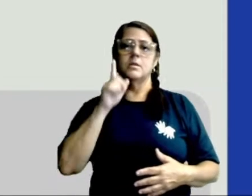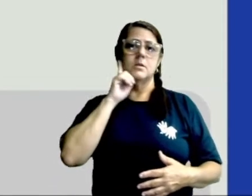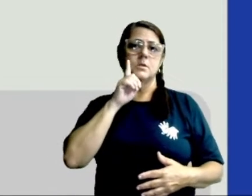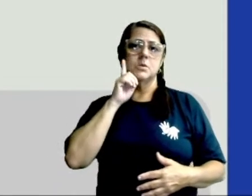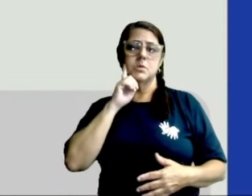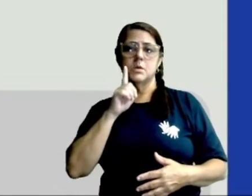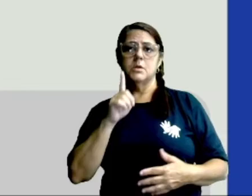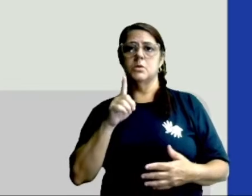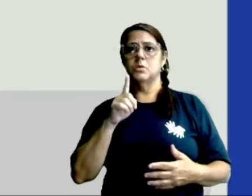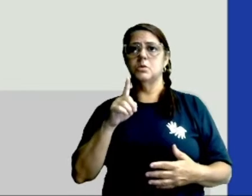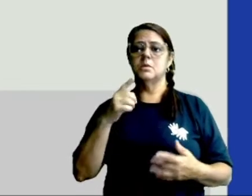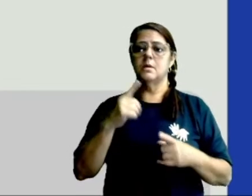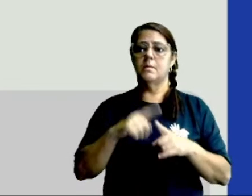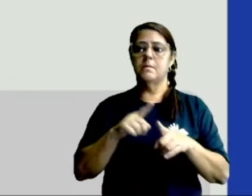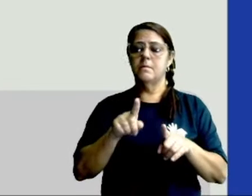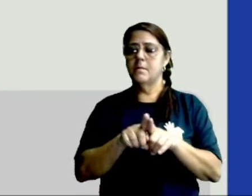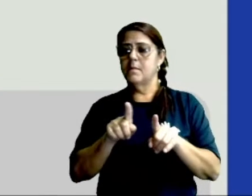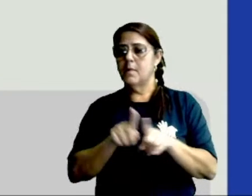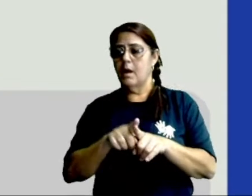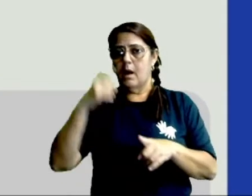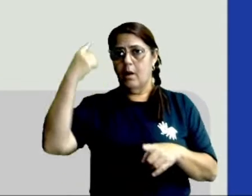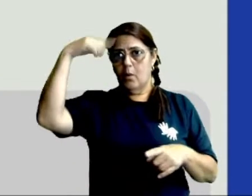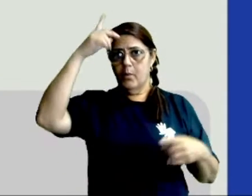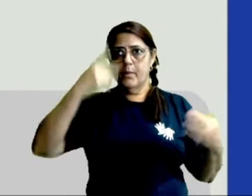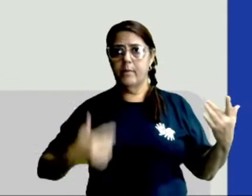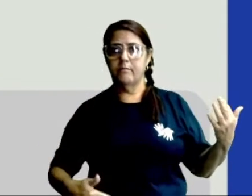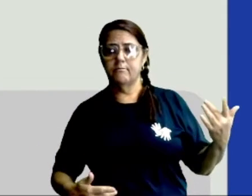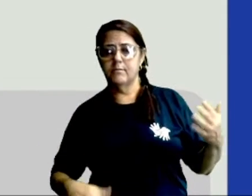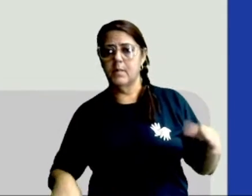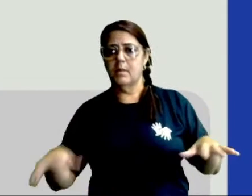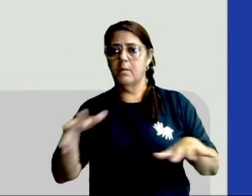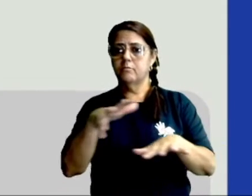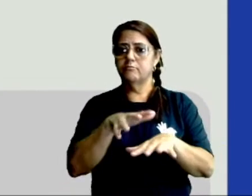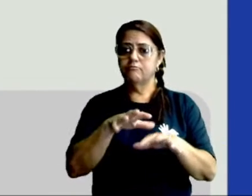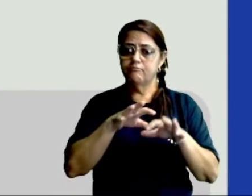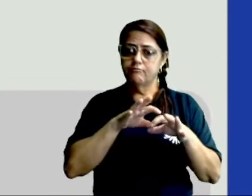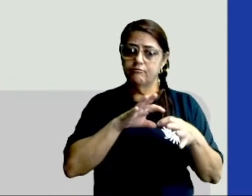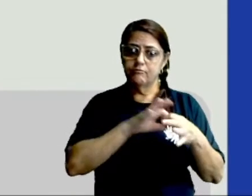cor alaranjada, certo? A Groenlândia, né, que, como eu disse, faz parte